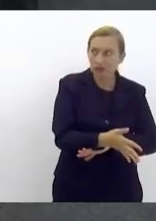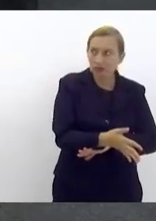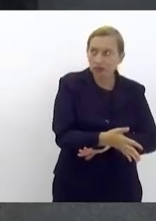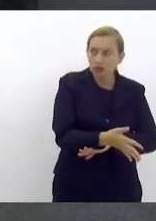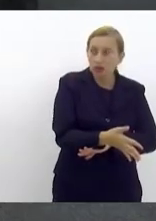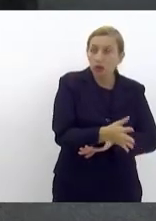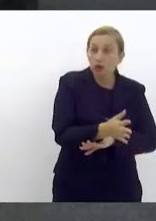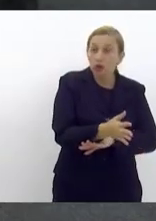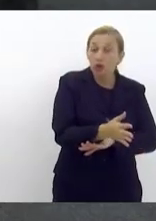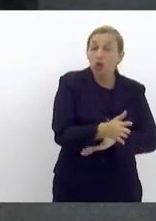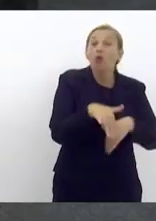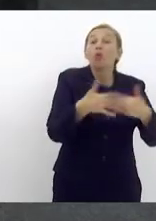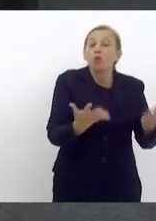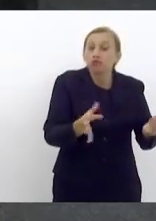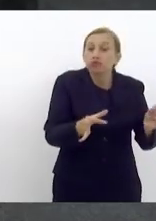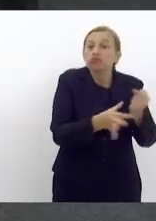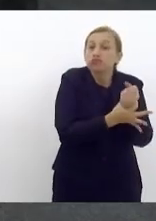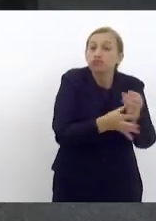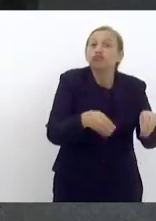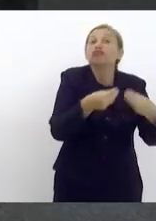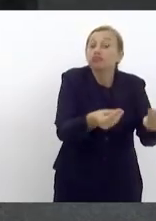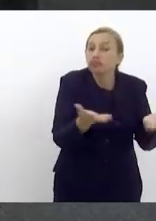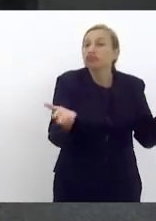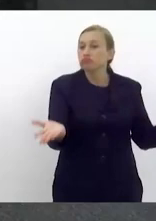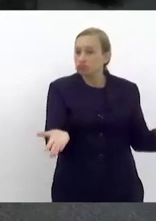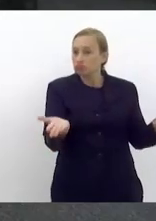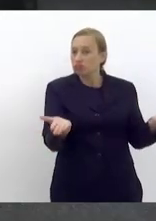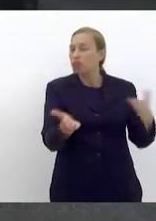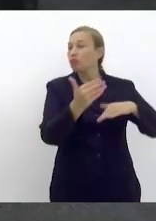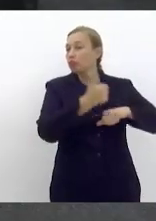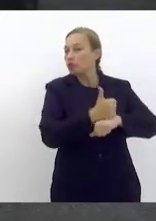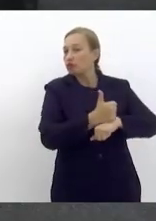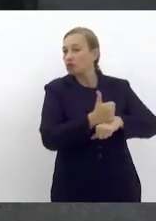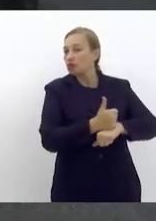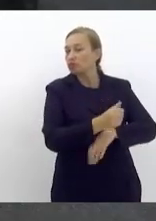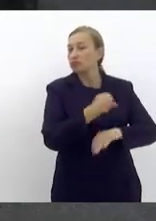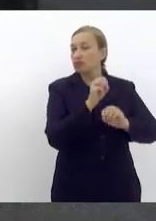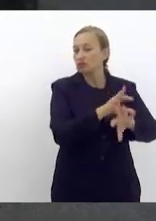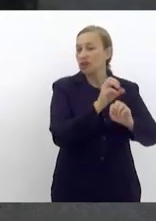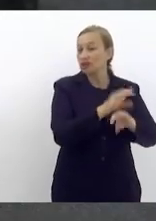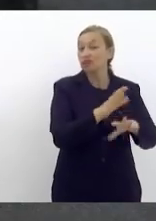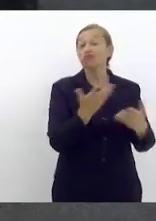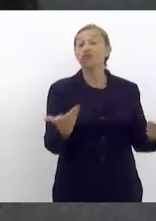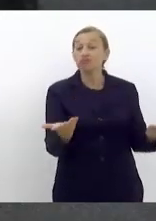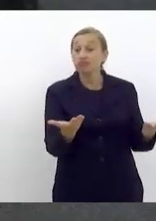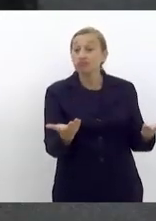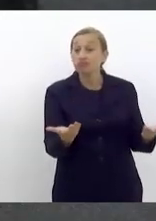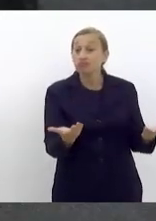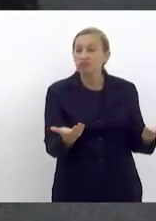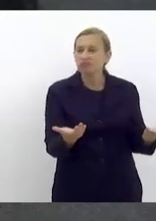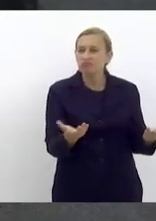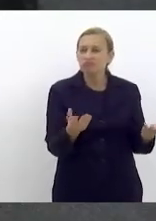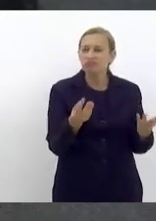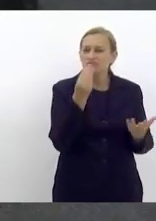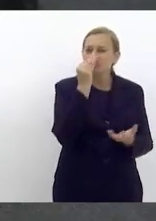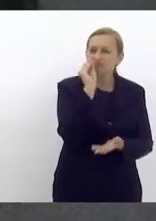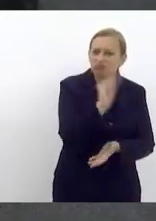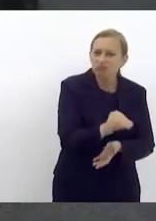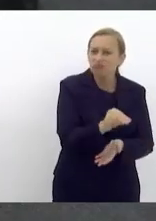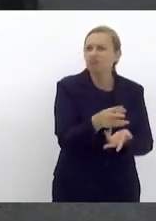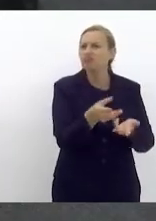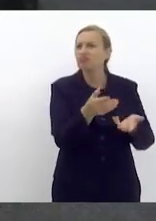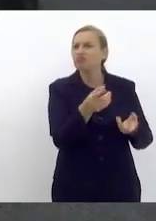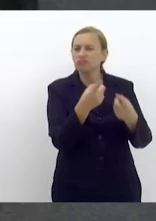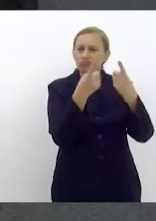que segurança a gente está dando, deputado Léo Vieira, para esse profissional de educação da aula não ser desrespeitado,